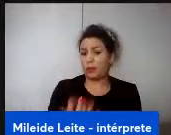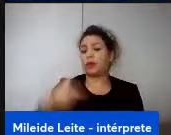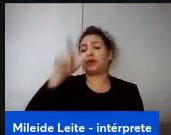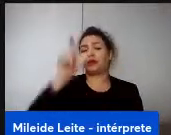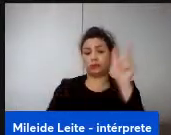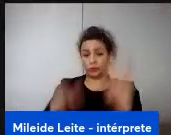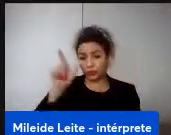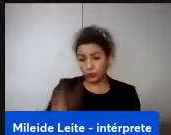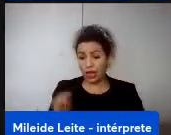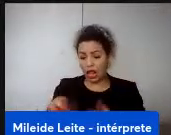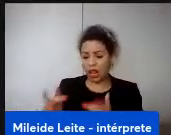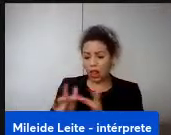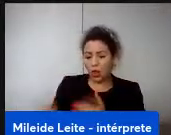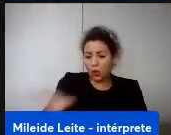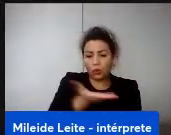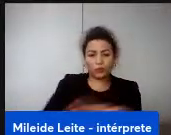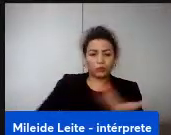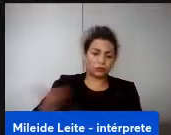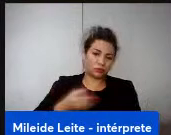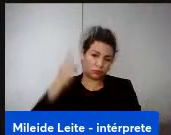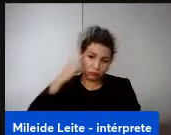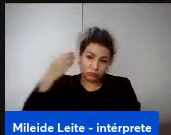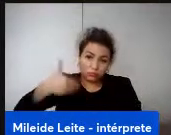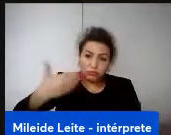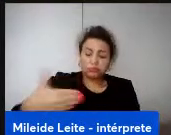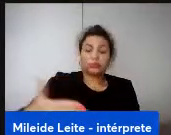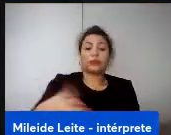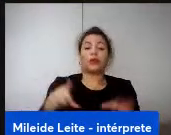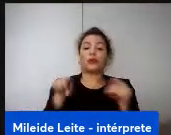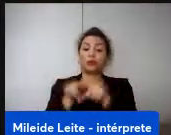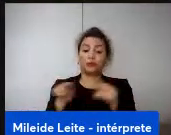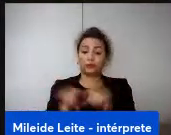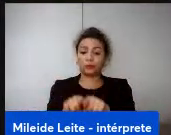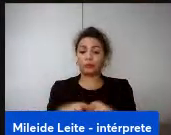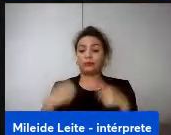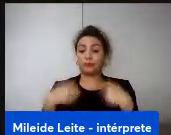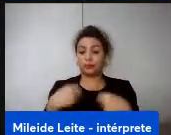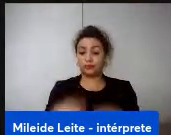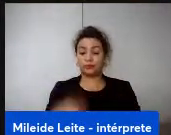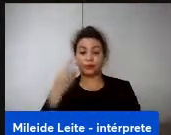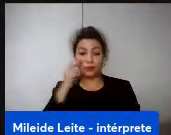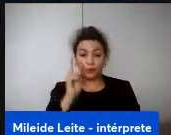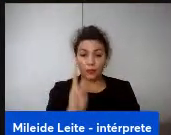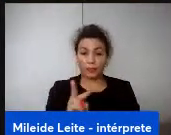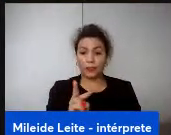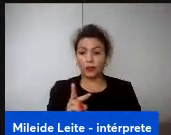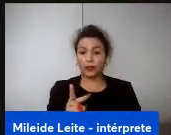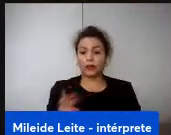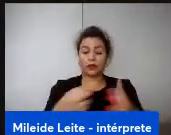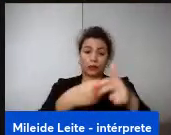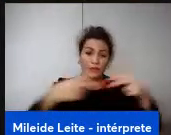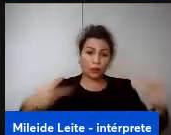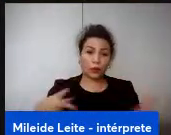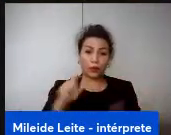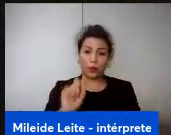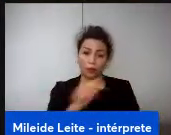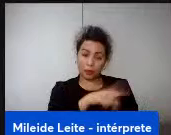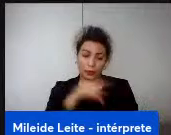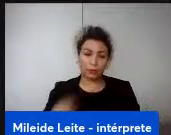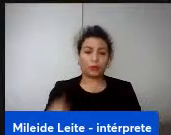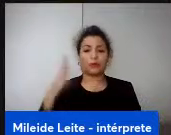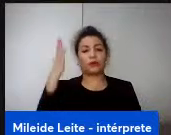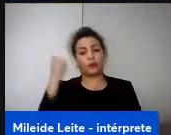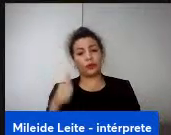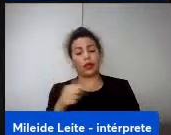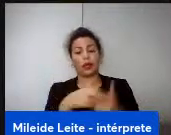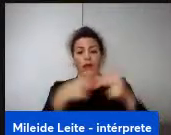as quais ele convive, né? E também temos que considerar as coisas que o professor sabe, as coisas